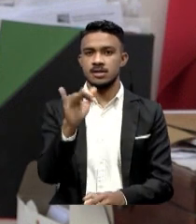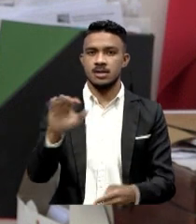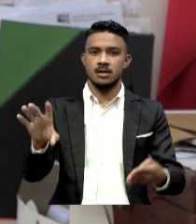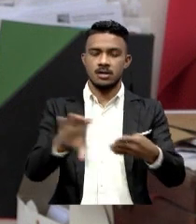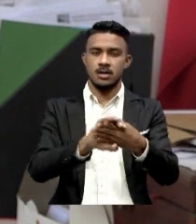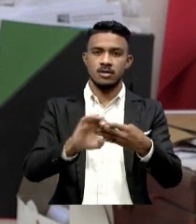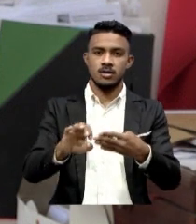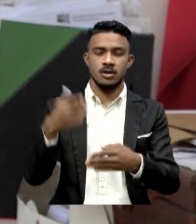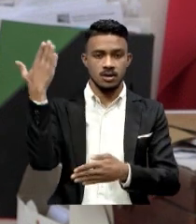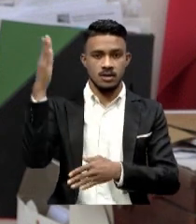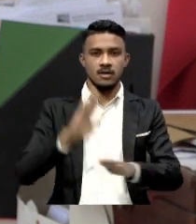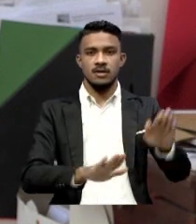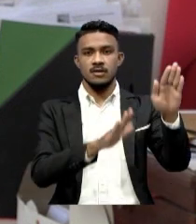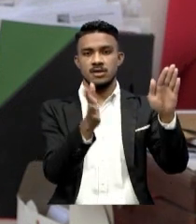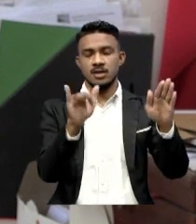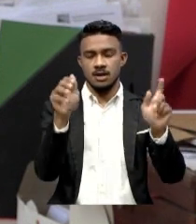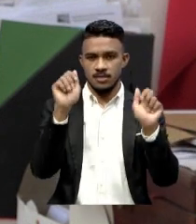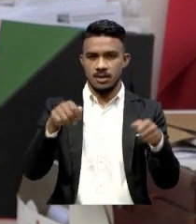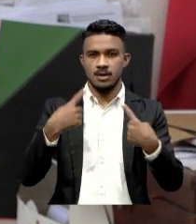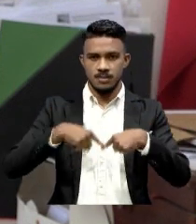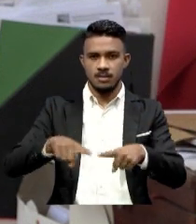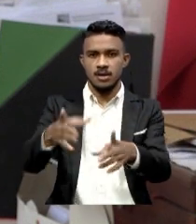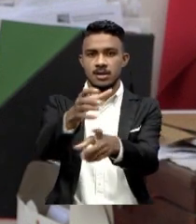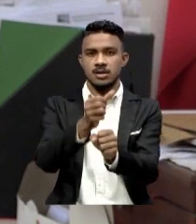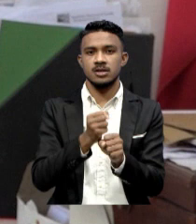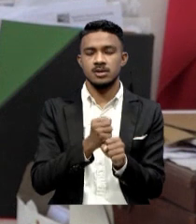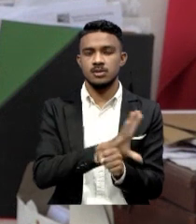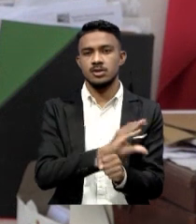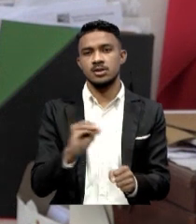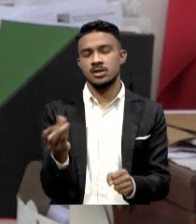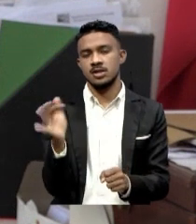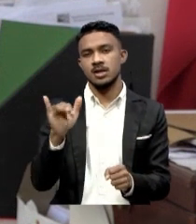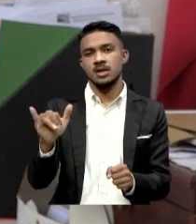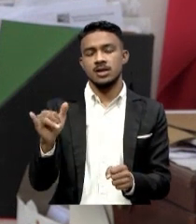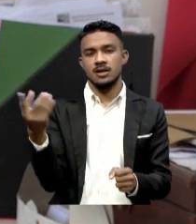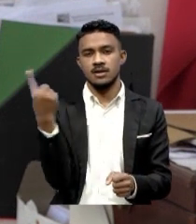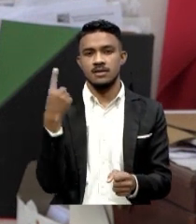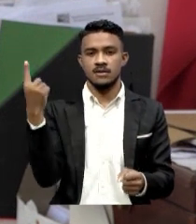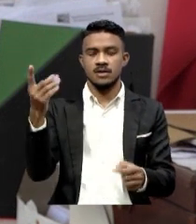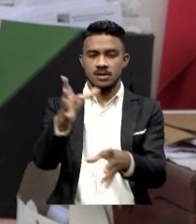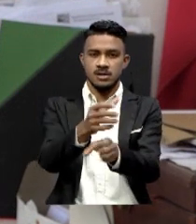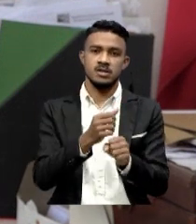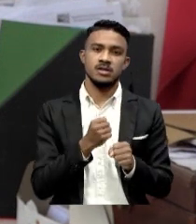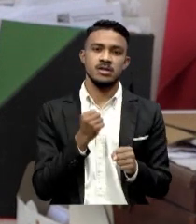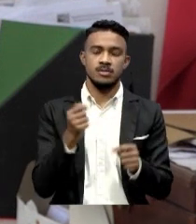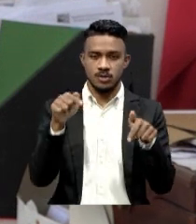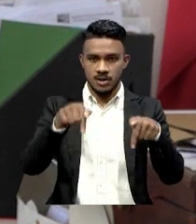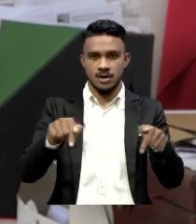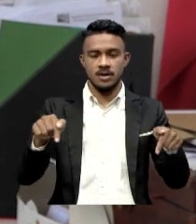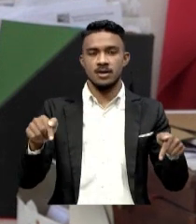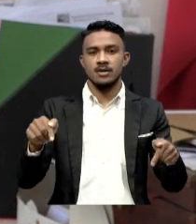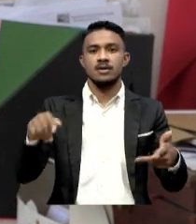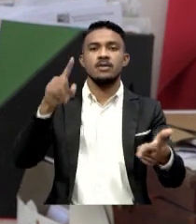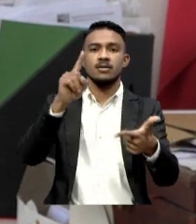eleitoral forro, e a forro, mo, cira, beleva, e a oportunidade, ato, passimo, se cira, simultan, e a, né, então, dobel, portanto,